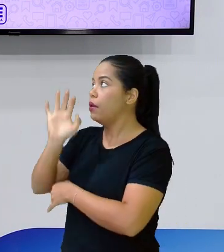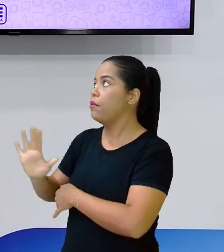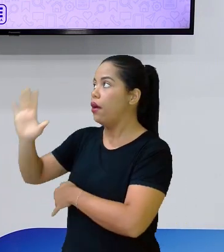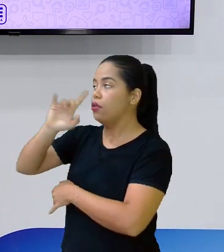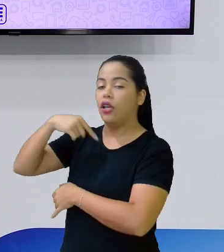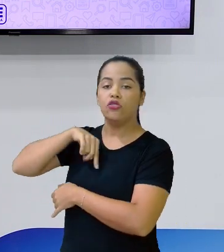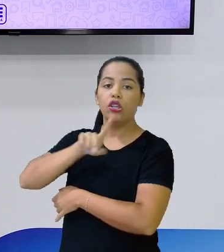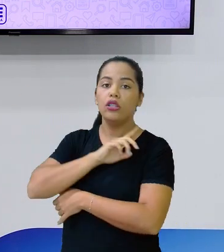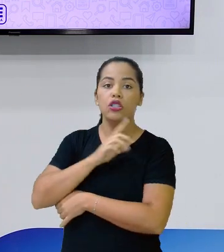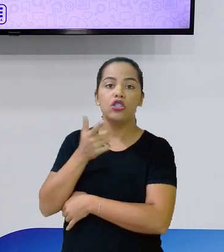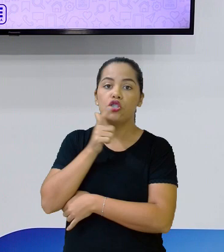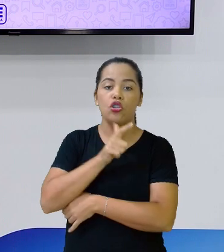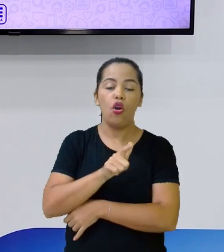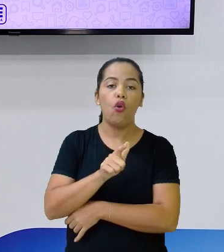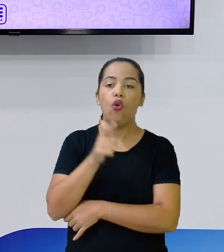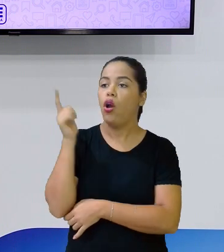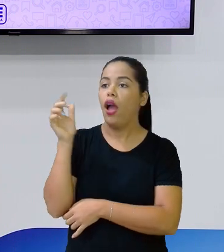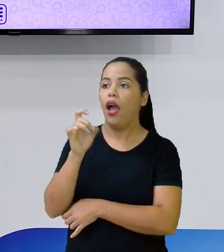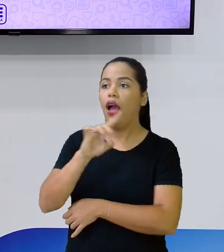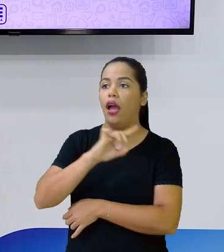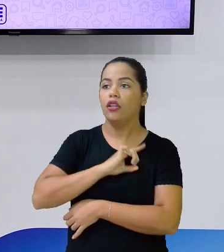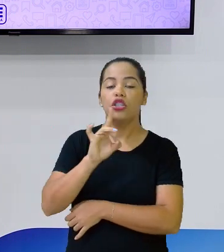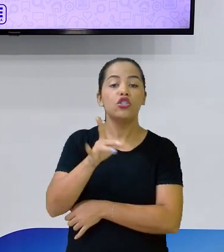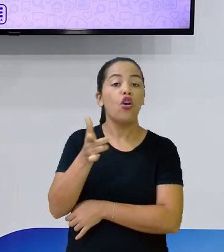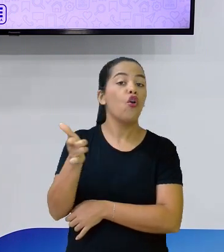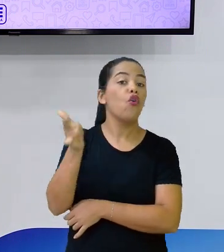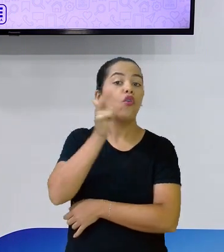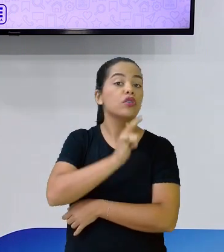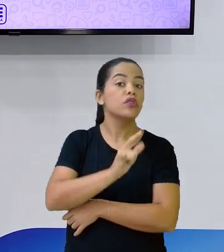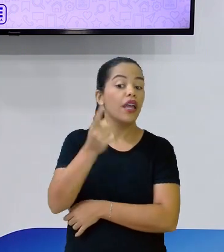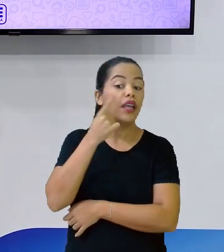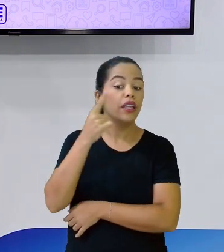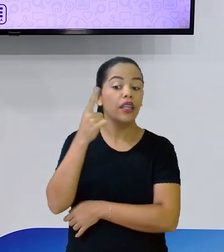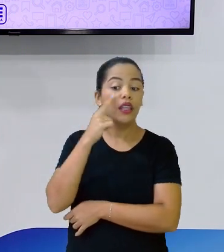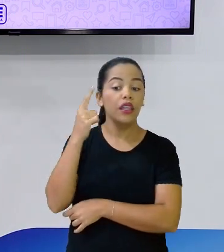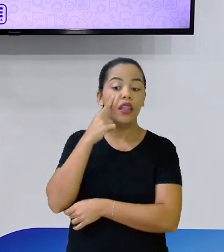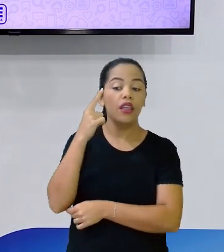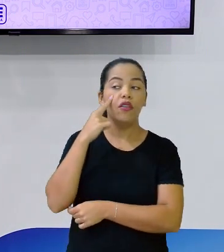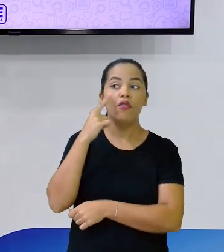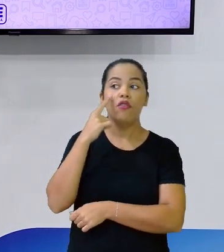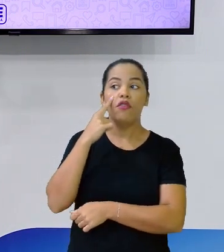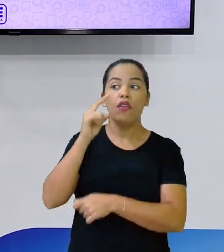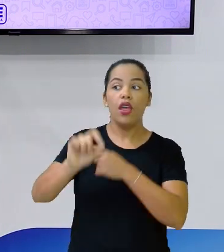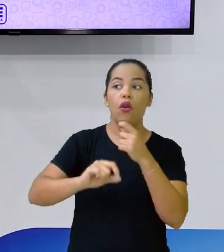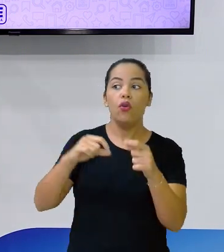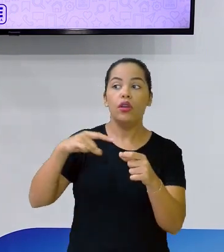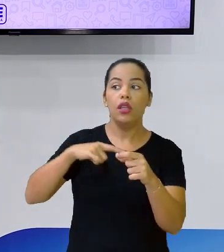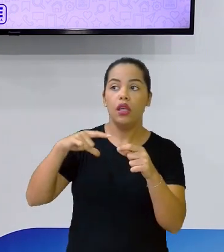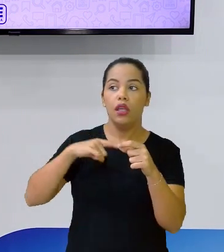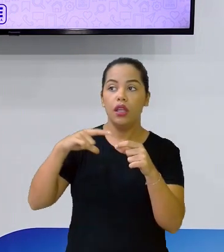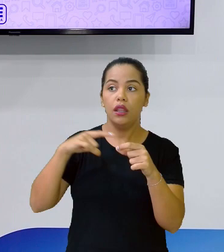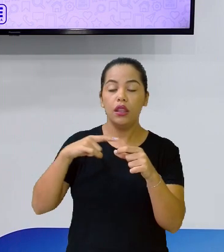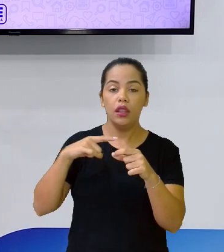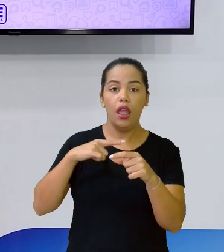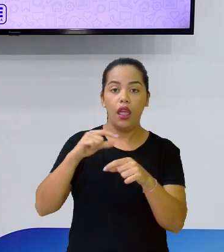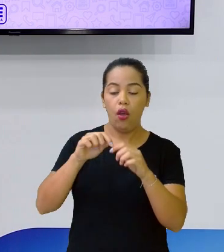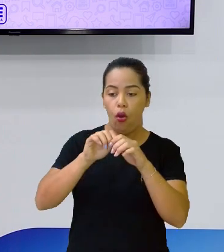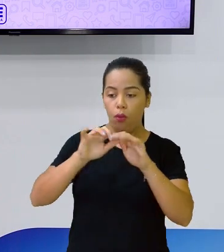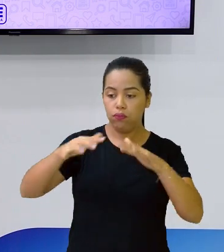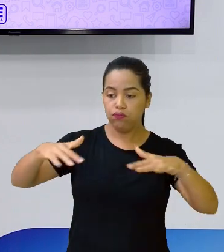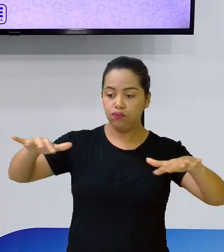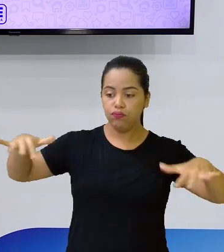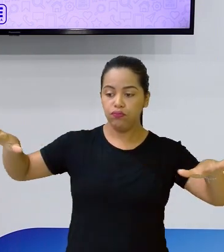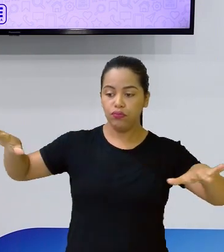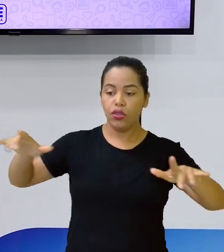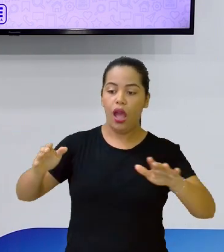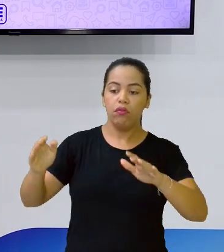desenhozinho, a parte superior, que está acima da água. A gente nunca sabe o que tem debaixo da água. Pode ser uma pedra